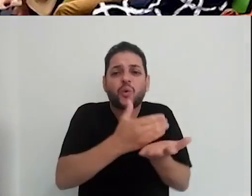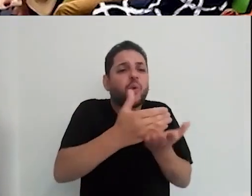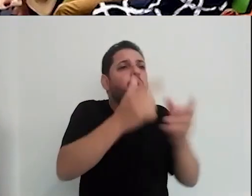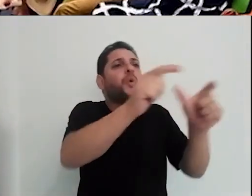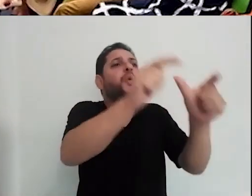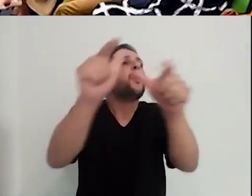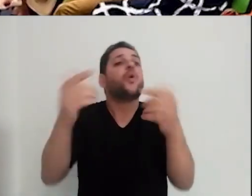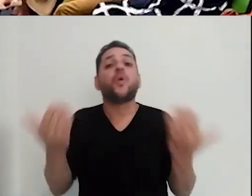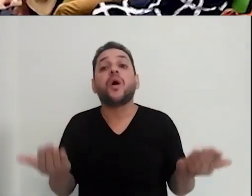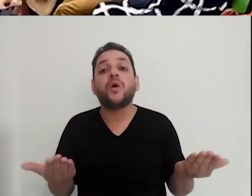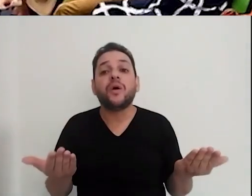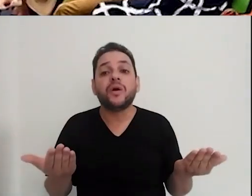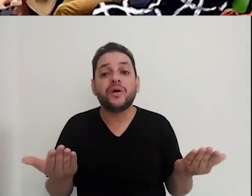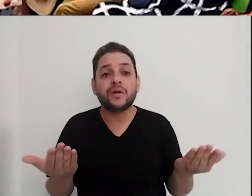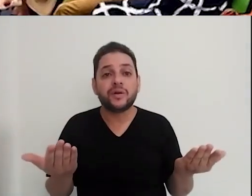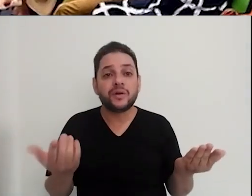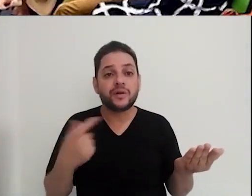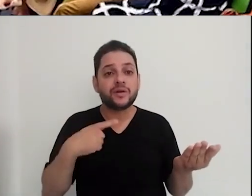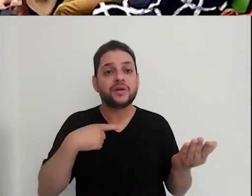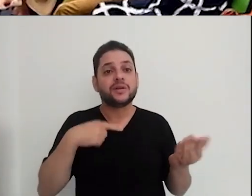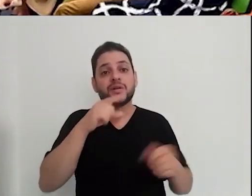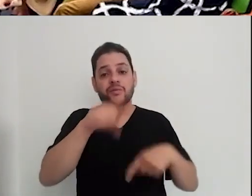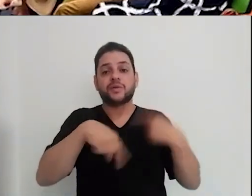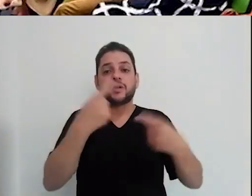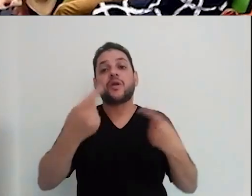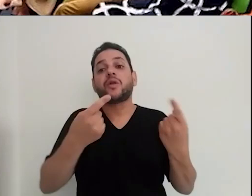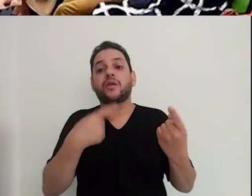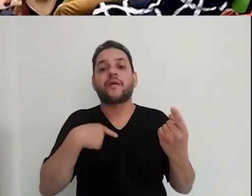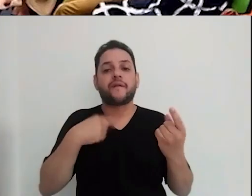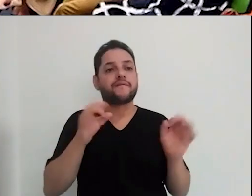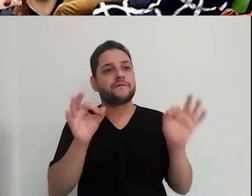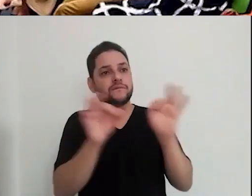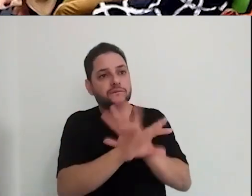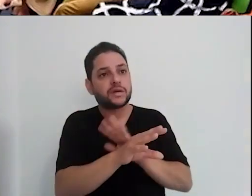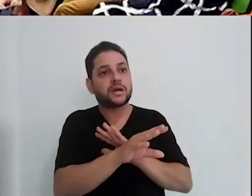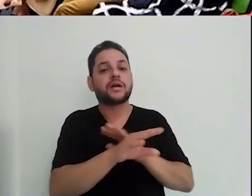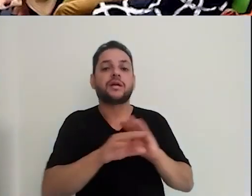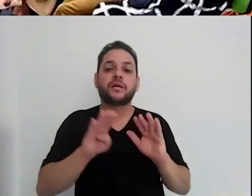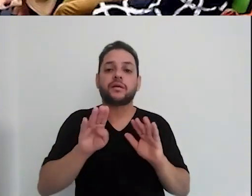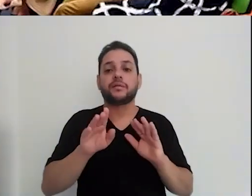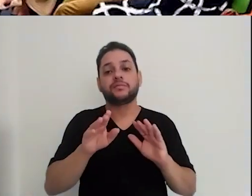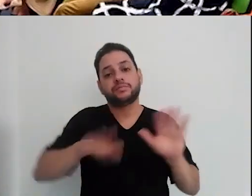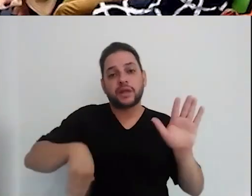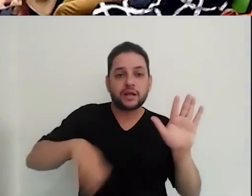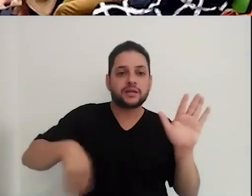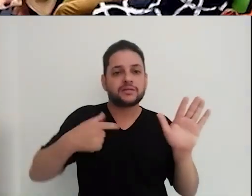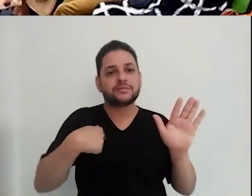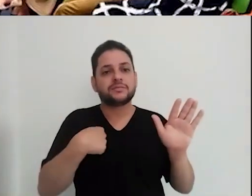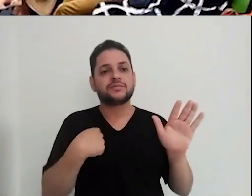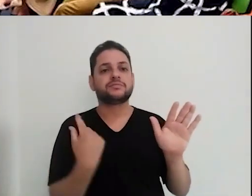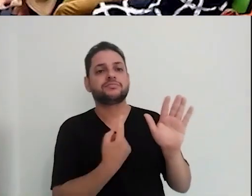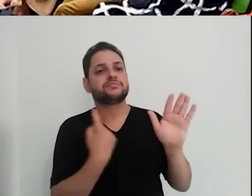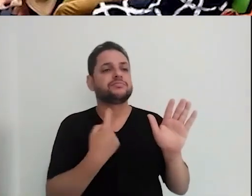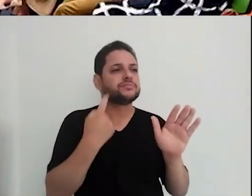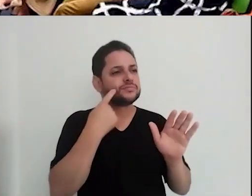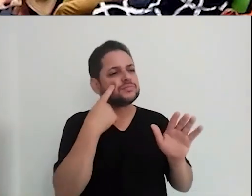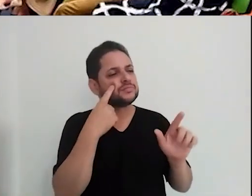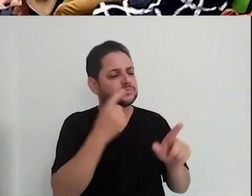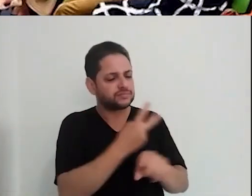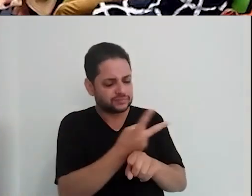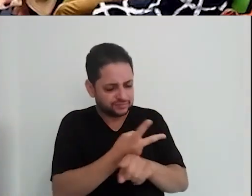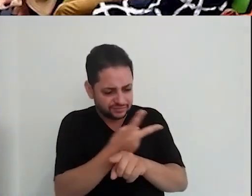exemplo, depois que eu terminei o Praia, estava na pandemia ainda, que eu fiquei meio órfã, eu fiquei rodando o Spotify, eu